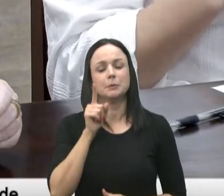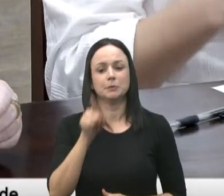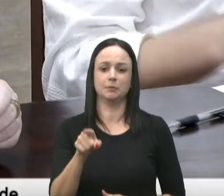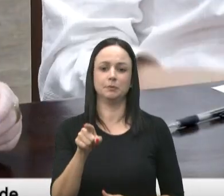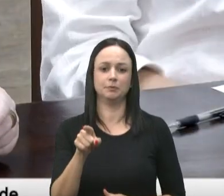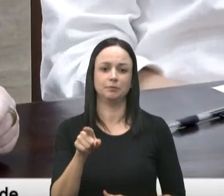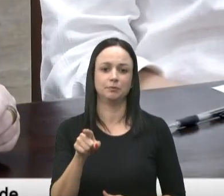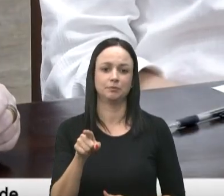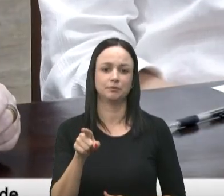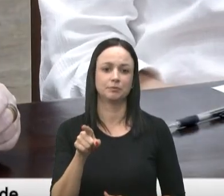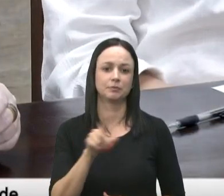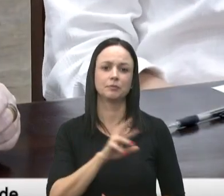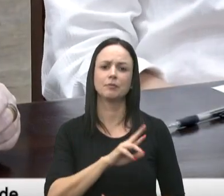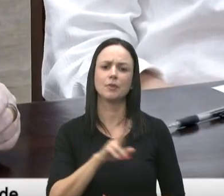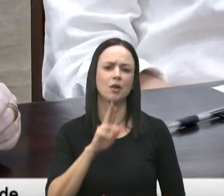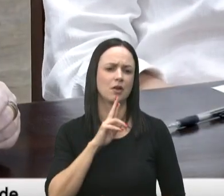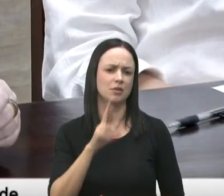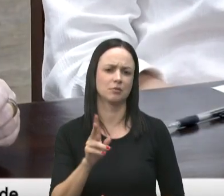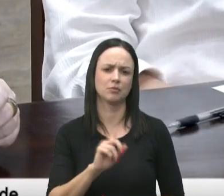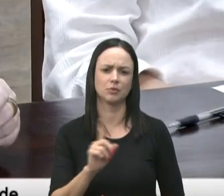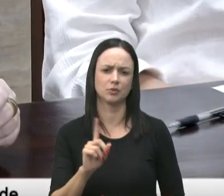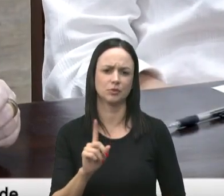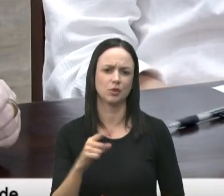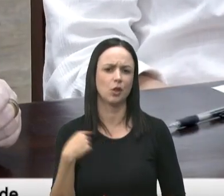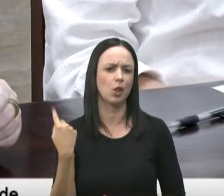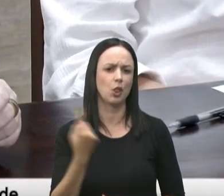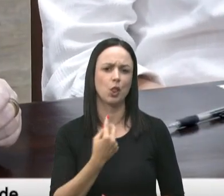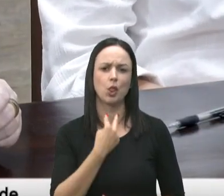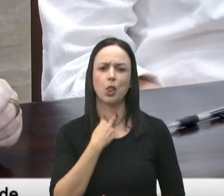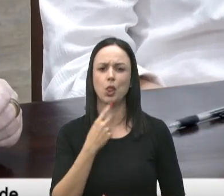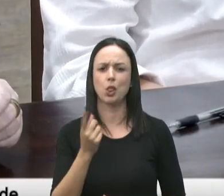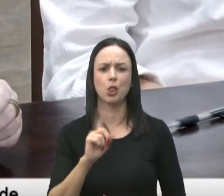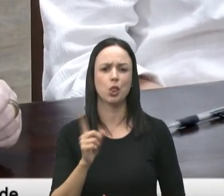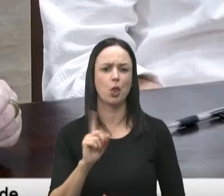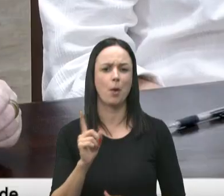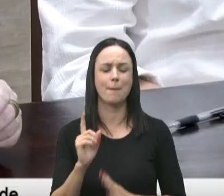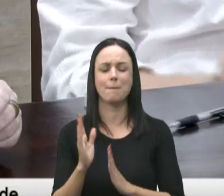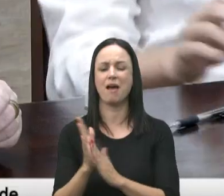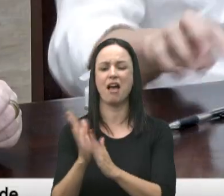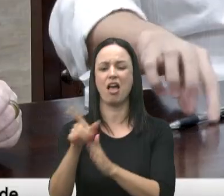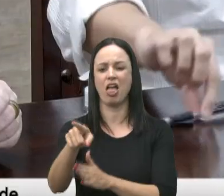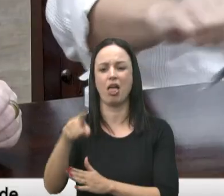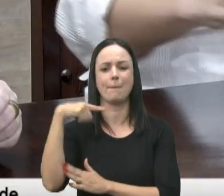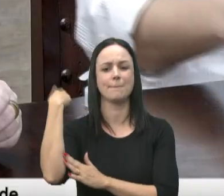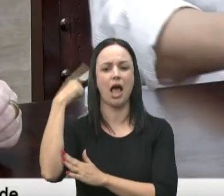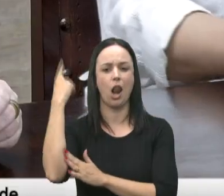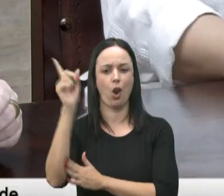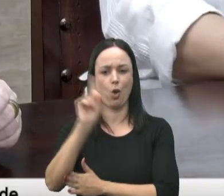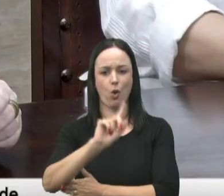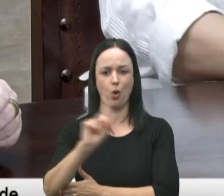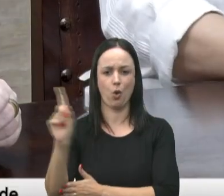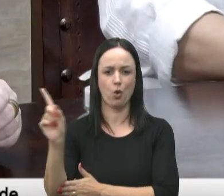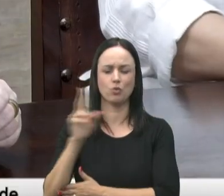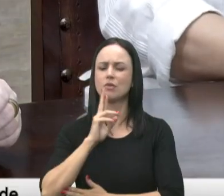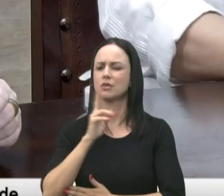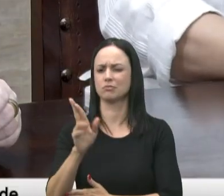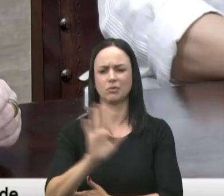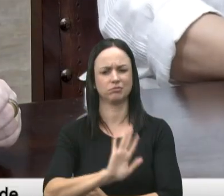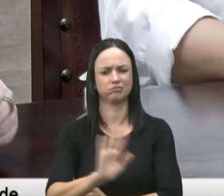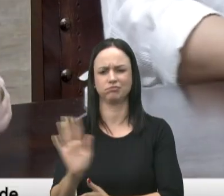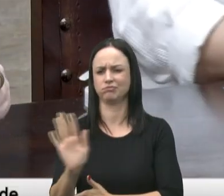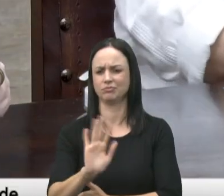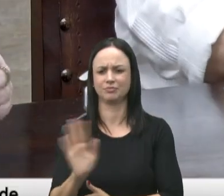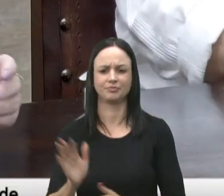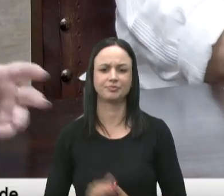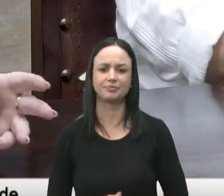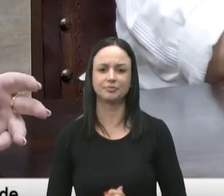Não respondam. A gente não pode bater palma para maluco. Não respondam.